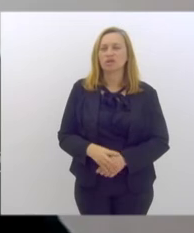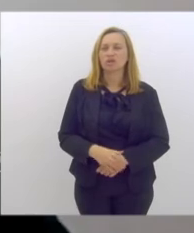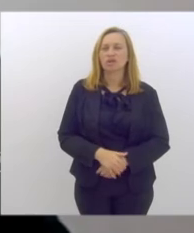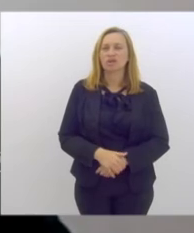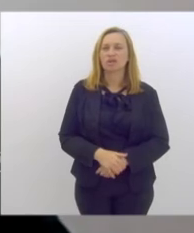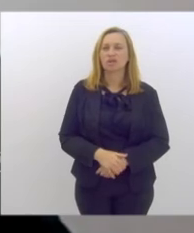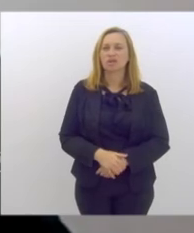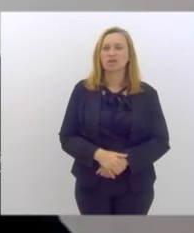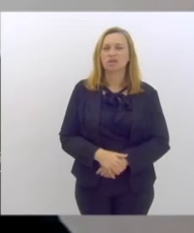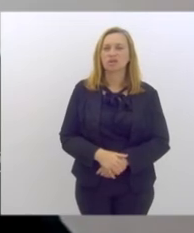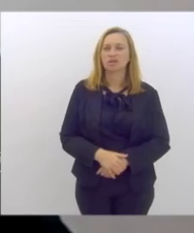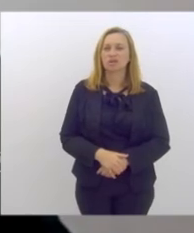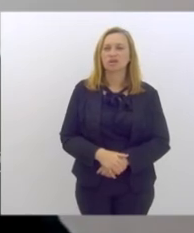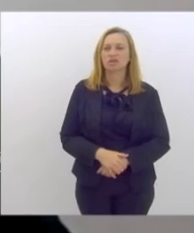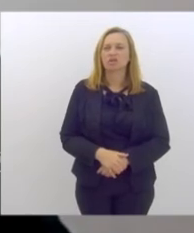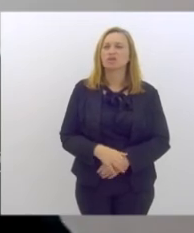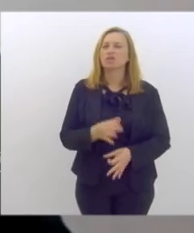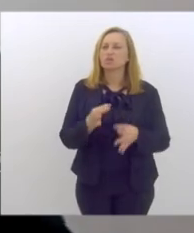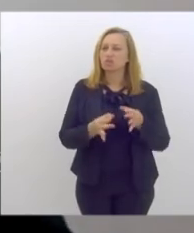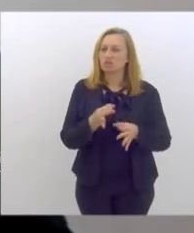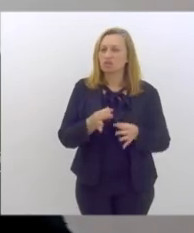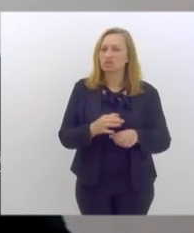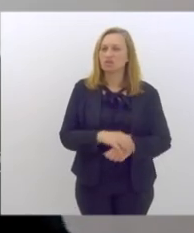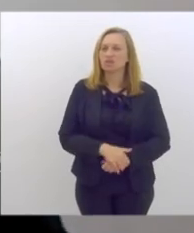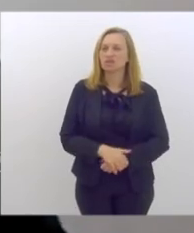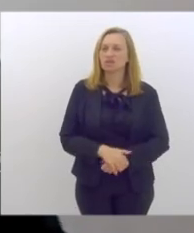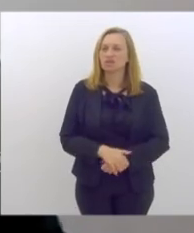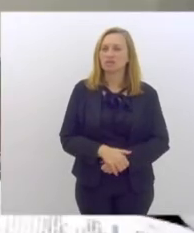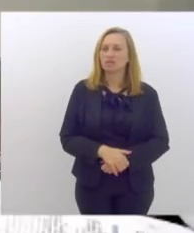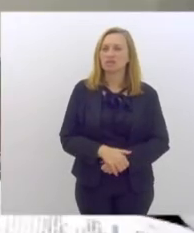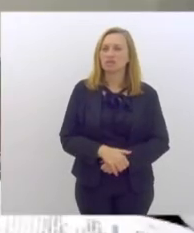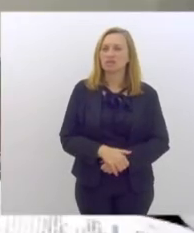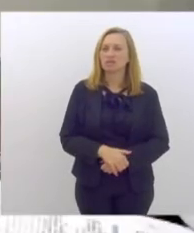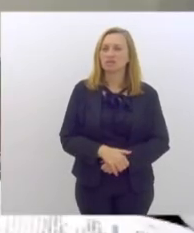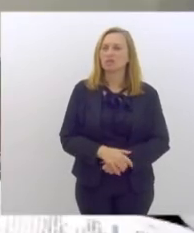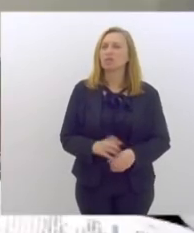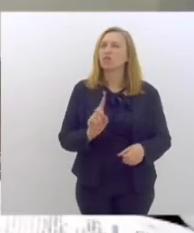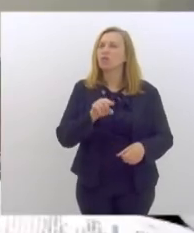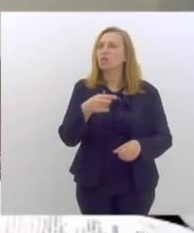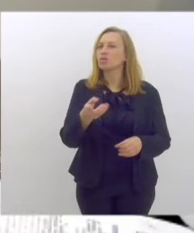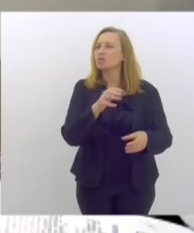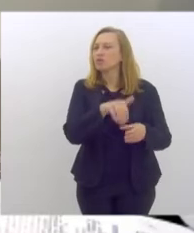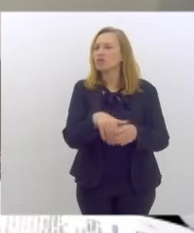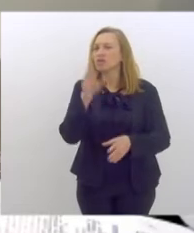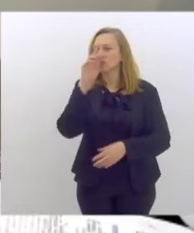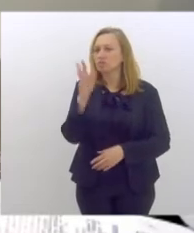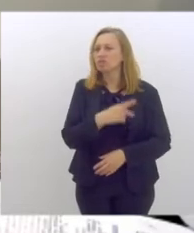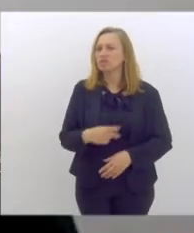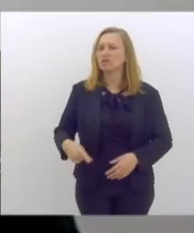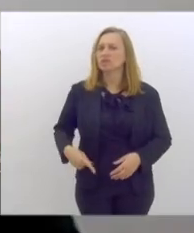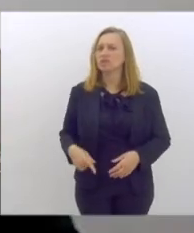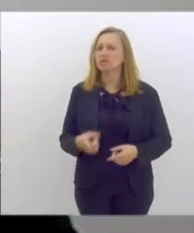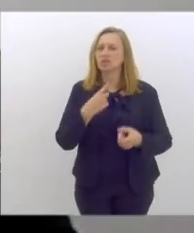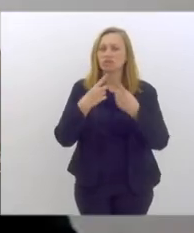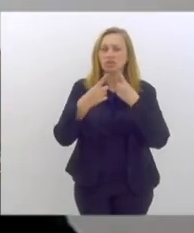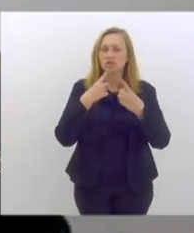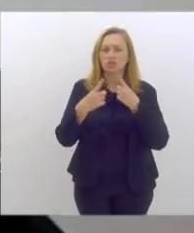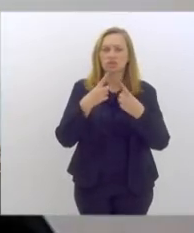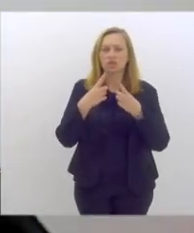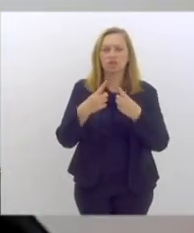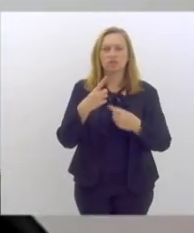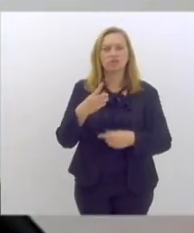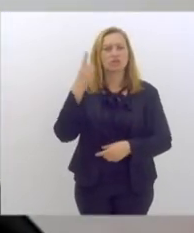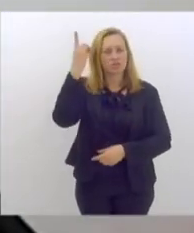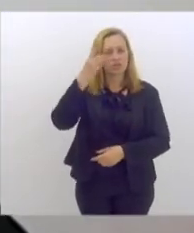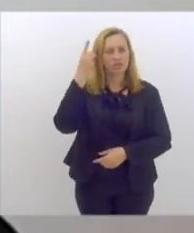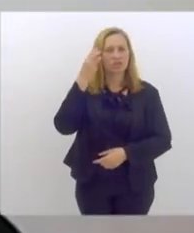o parecer é pela juridicidade foto de tem um outro voto Presidente por favor discussão apresentando pode